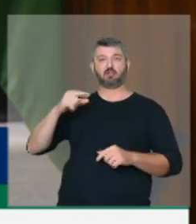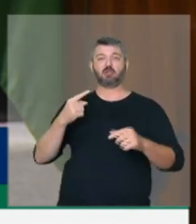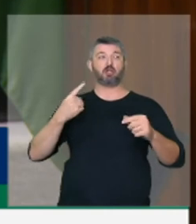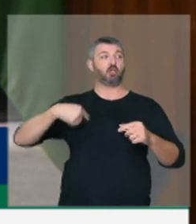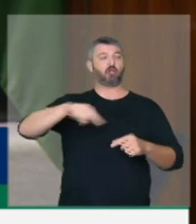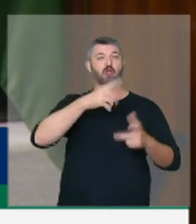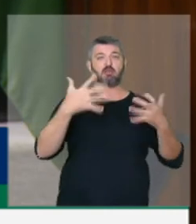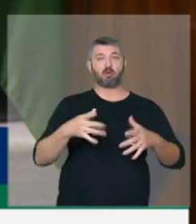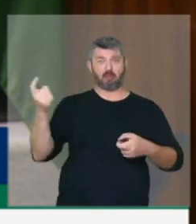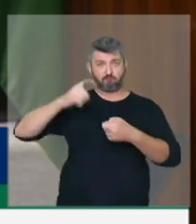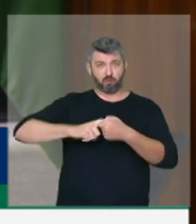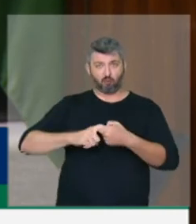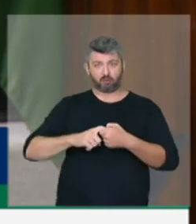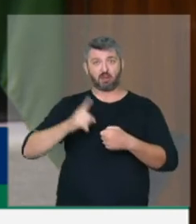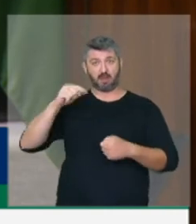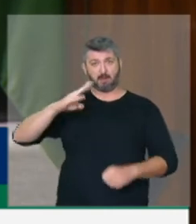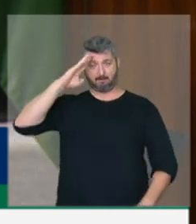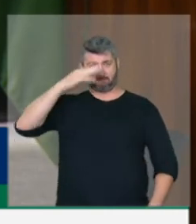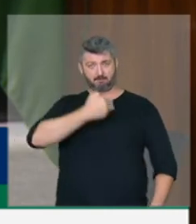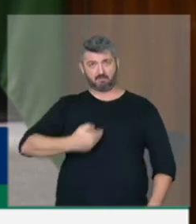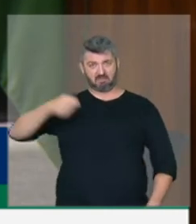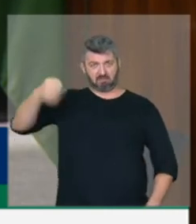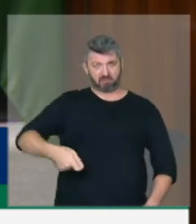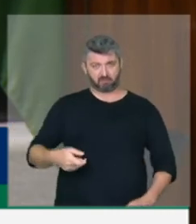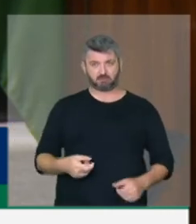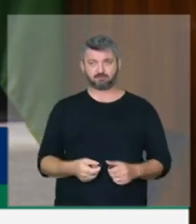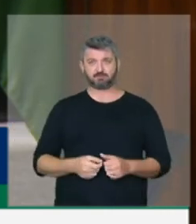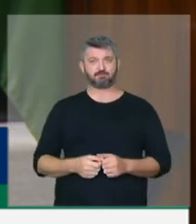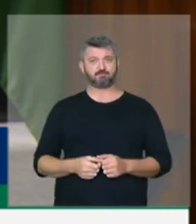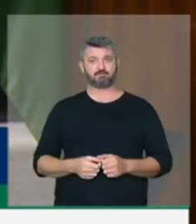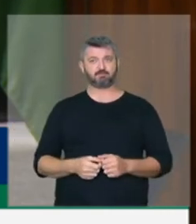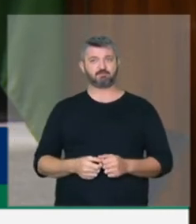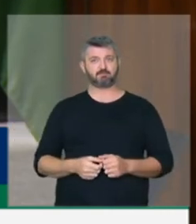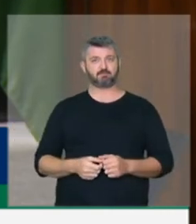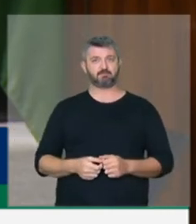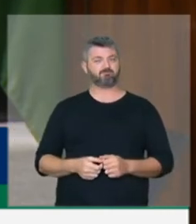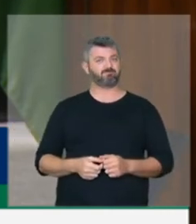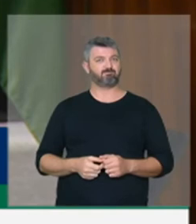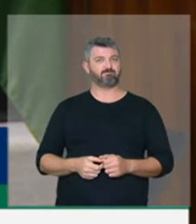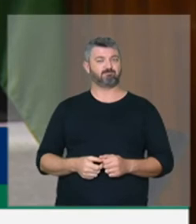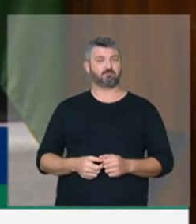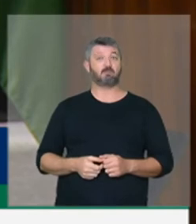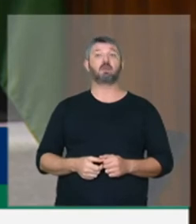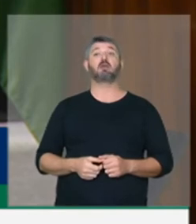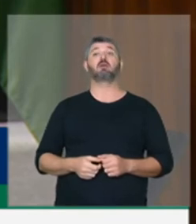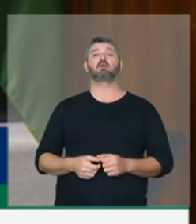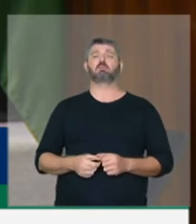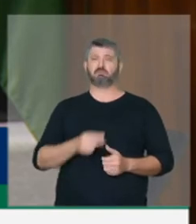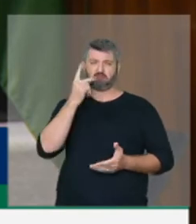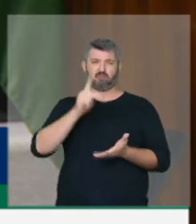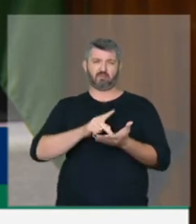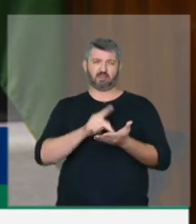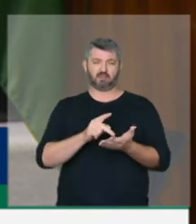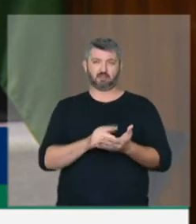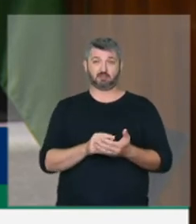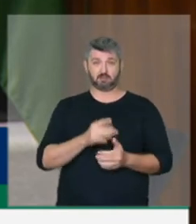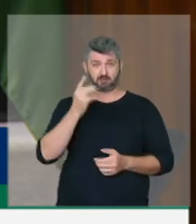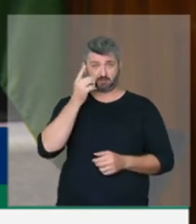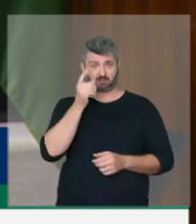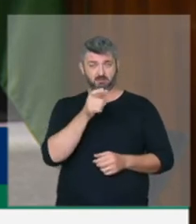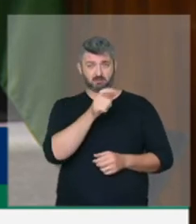volte mais, que é o tempo da ditadura civil, empresarial e militar. E, sinceramente, o deputado